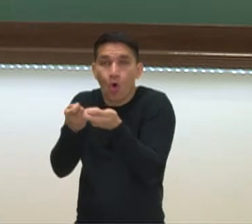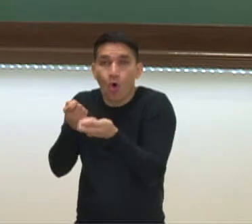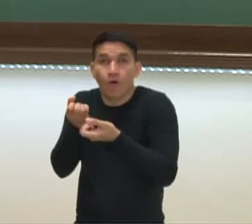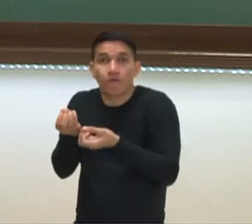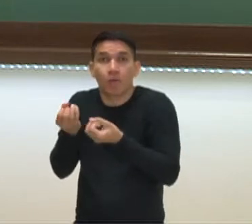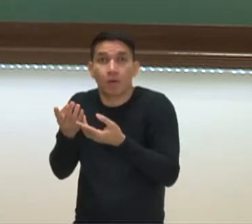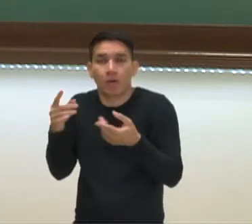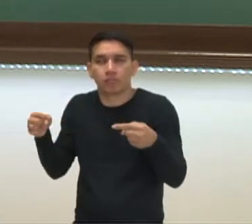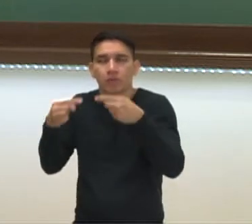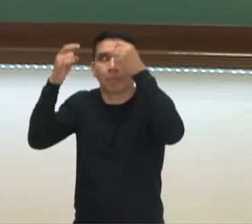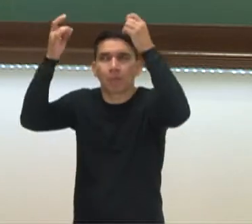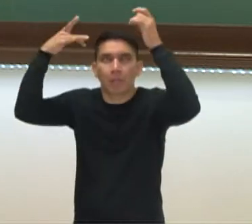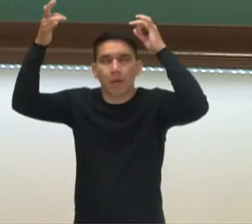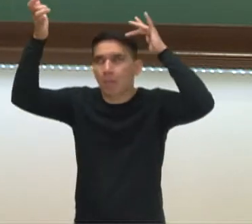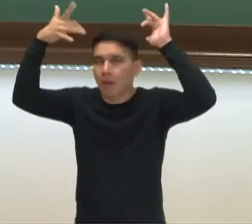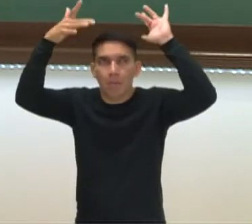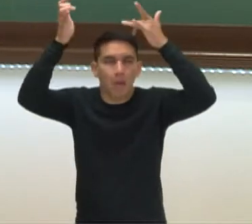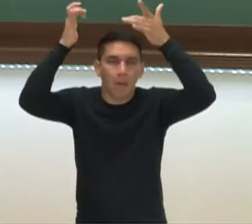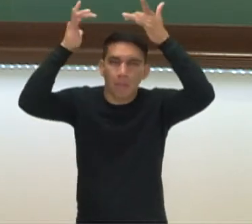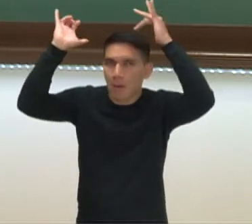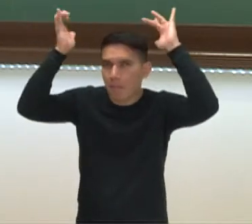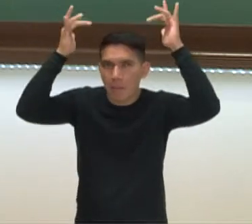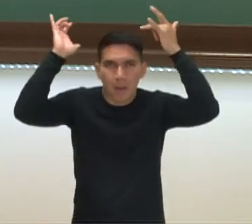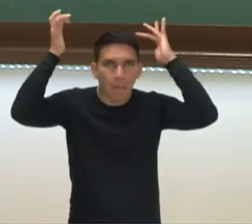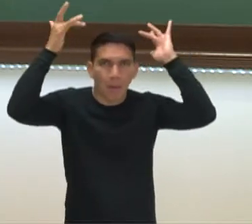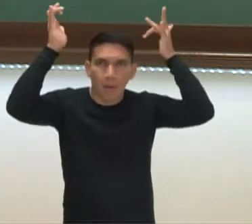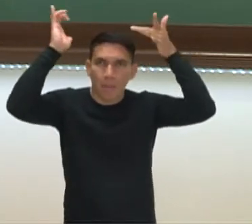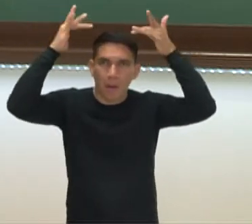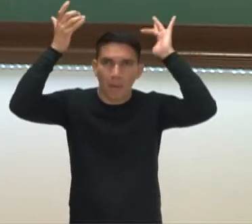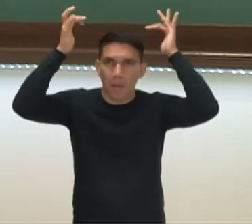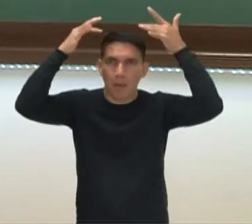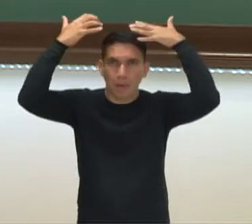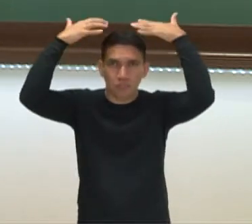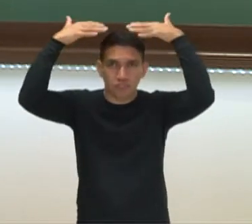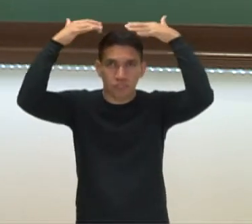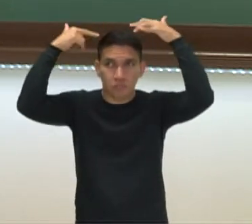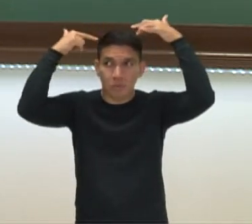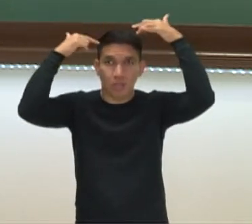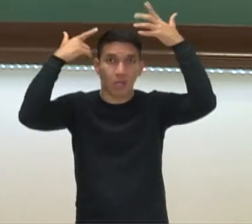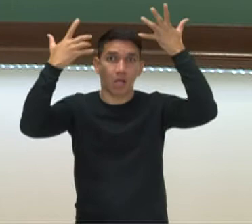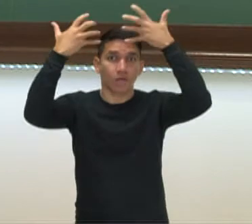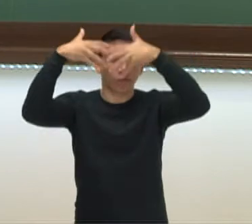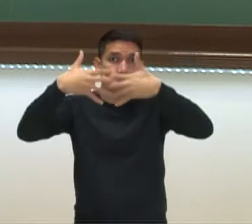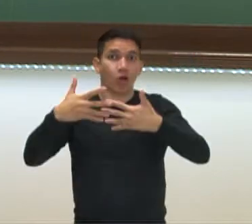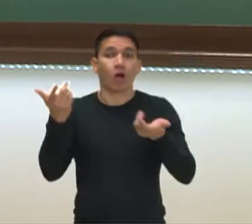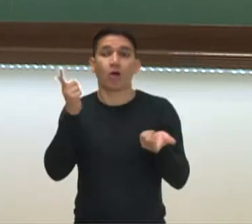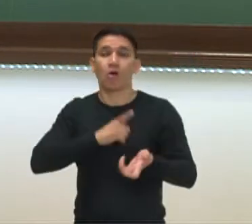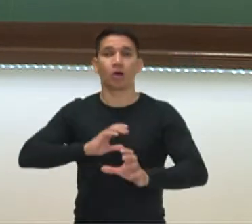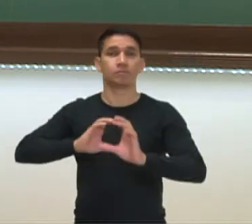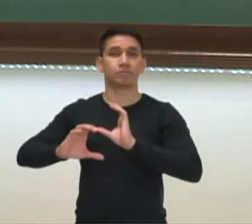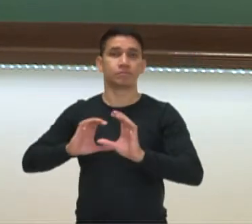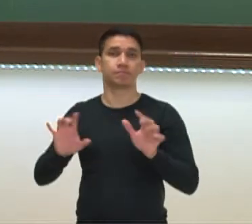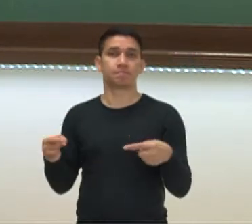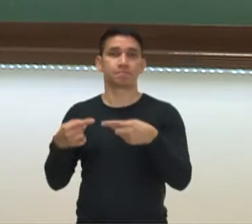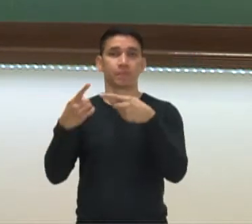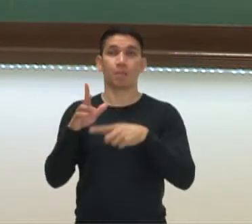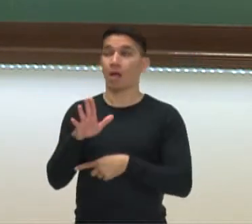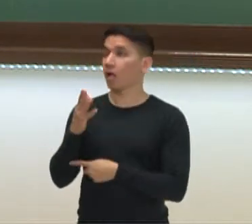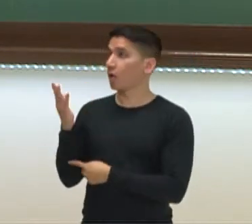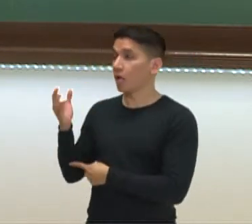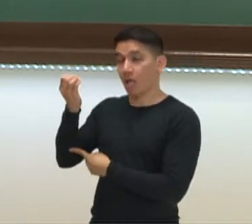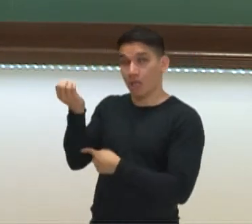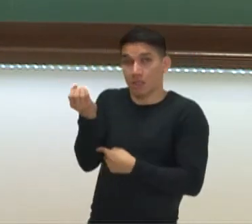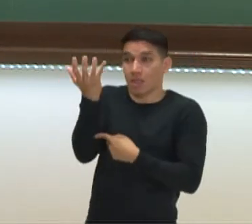uma sinapse cerebral, como se fosse um circuito neural, para você fazer comunicações. Já aqui você quer